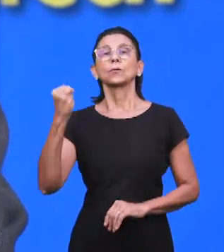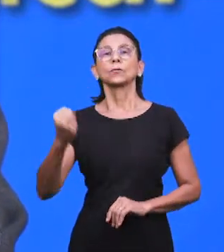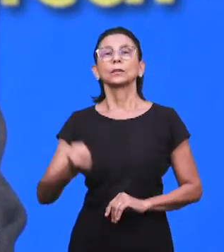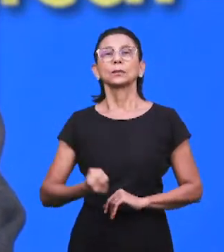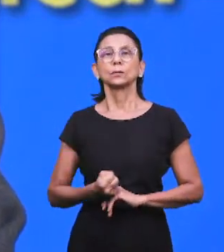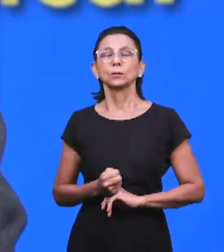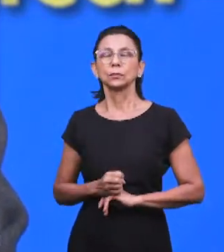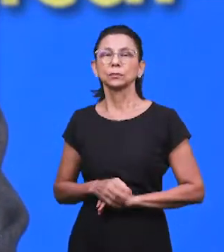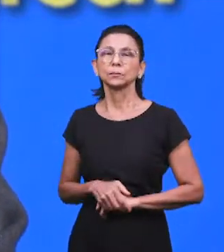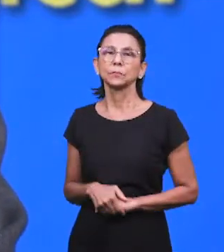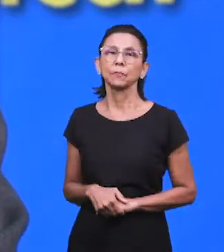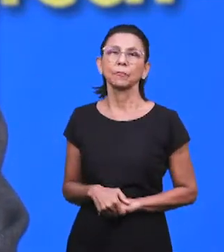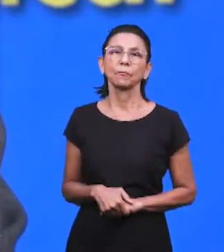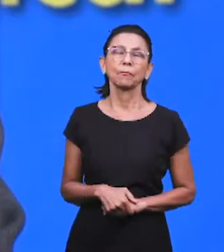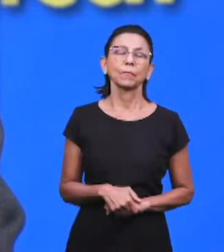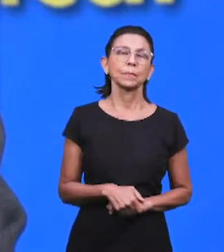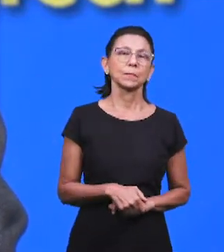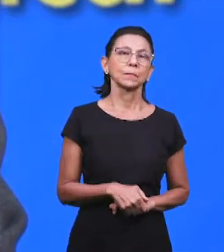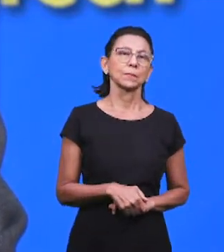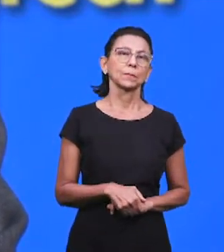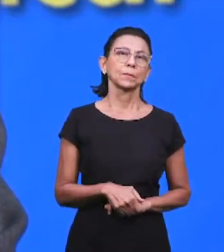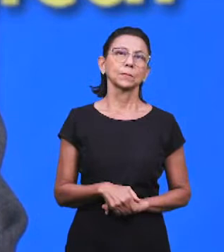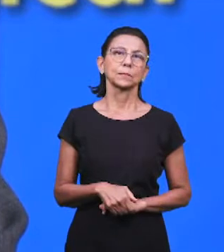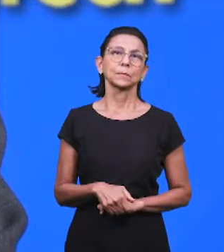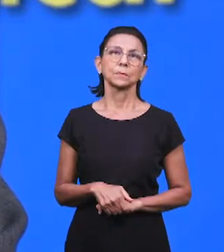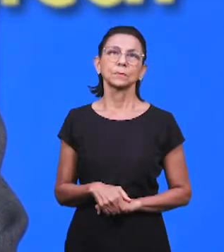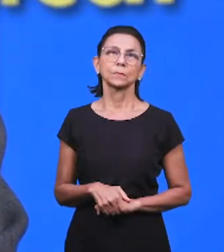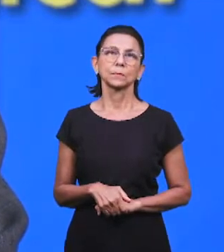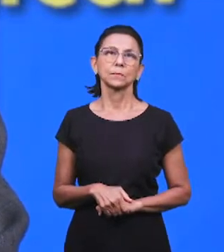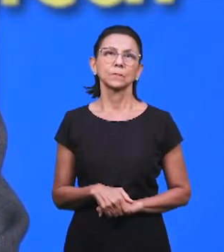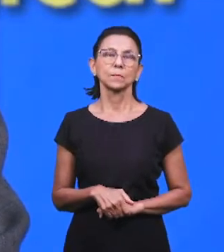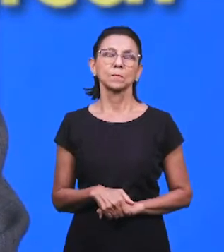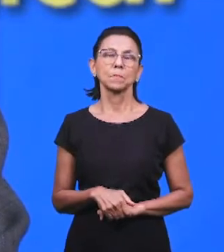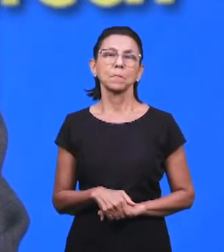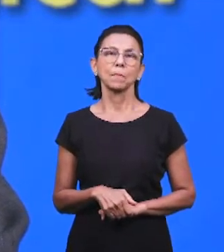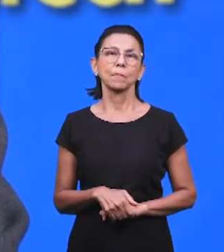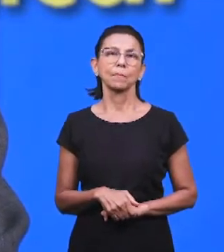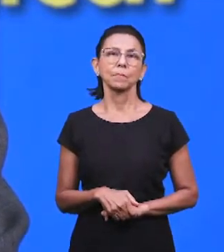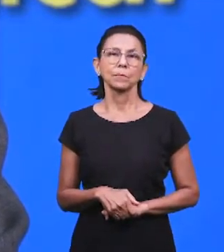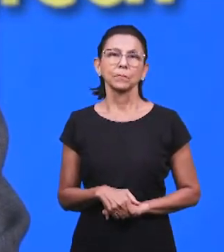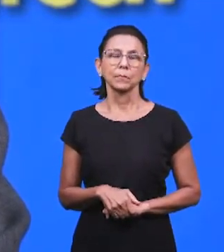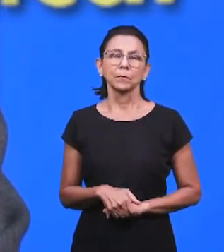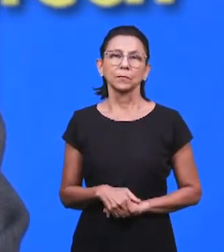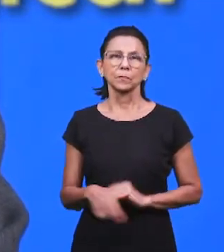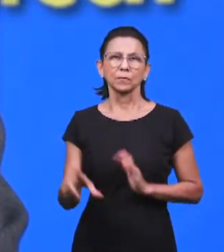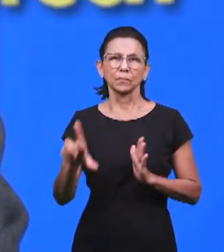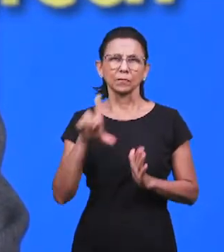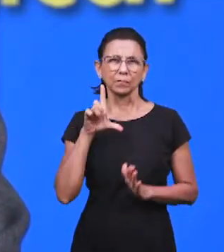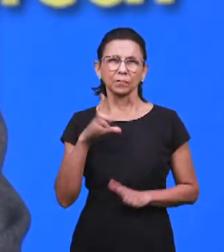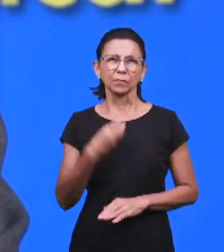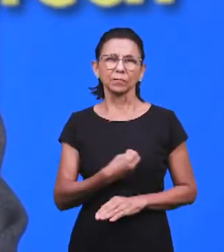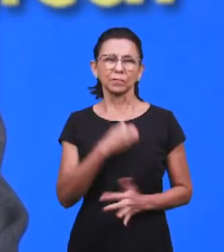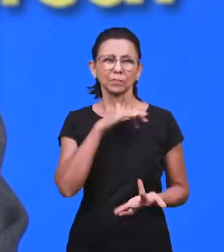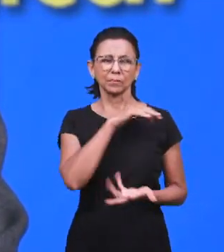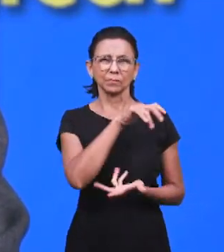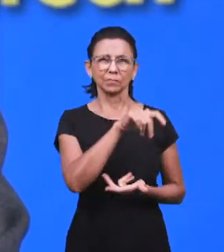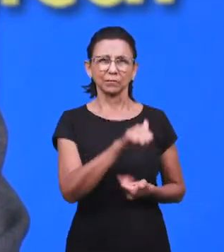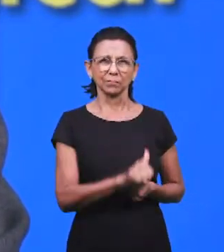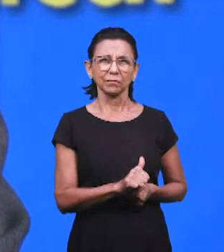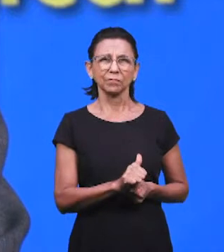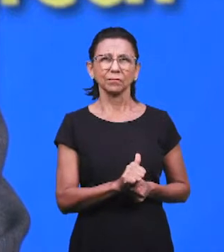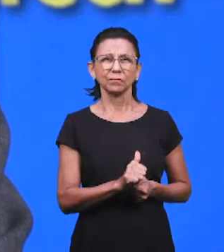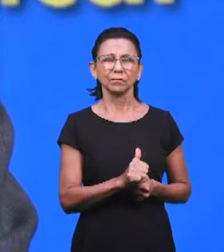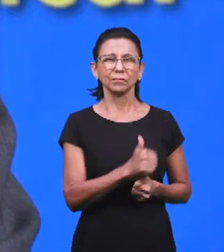fomos enxertados, né, a verdadeira oliveira, né, nós somos o zambujeiro bravo. Então nós fomos conquistados, muito